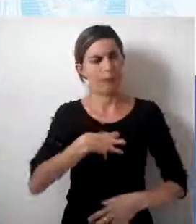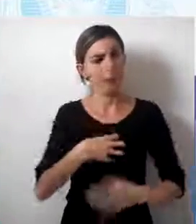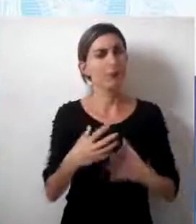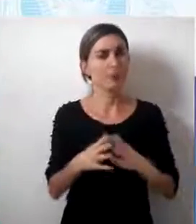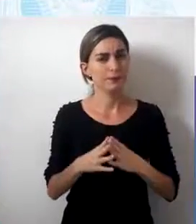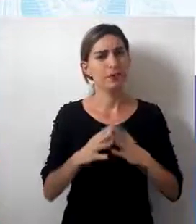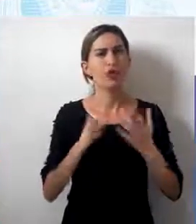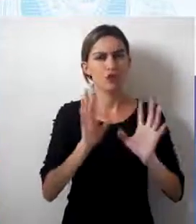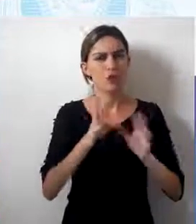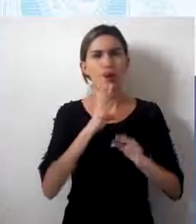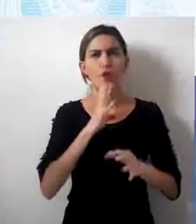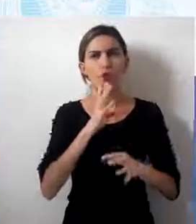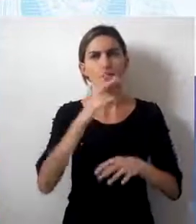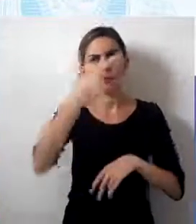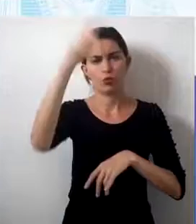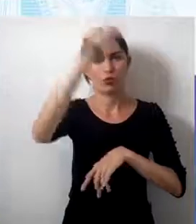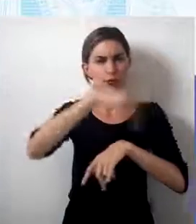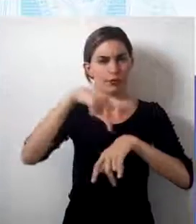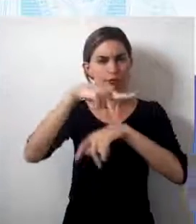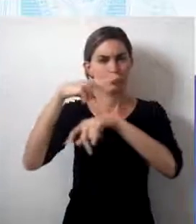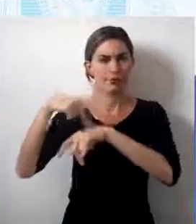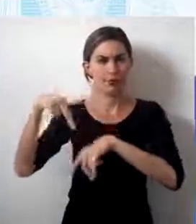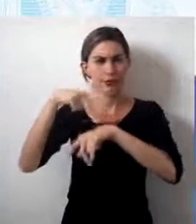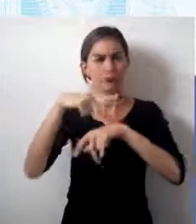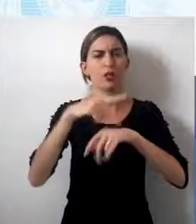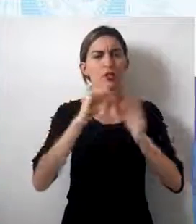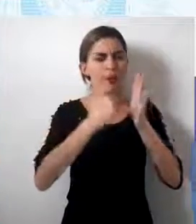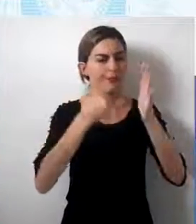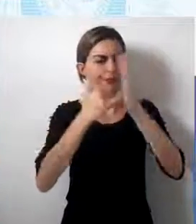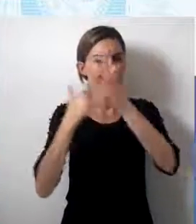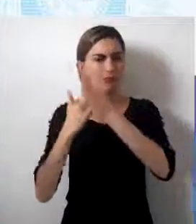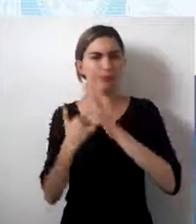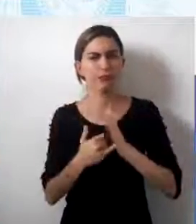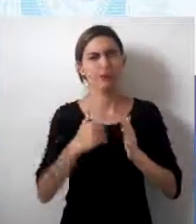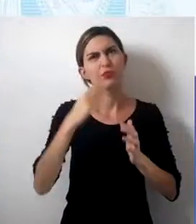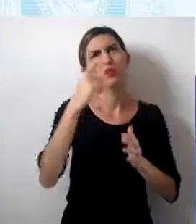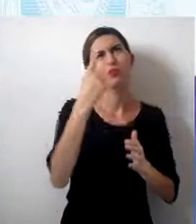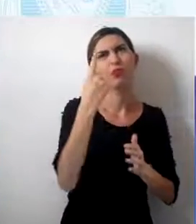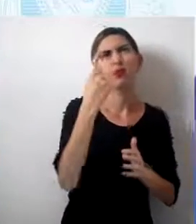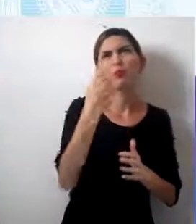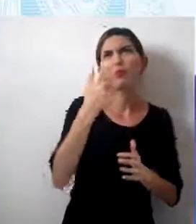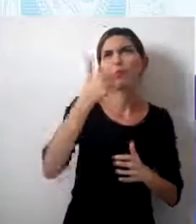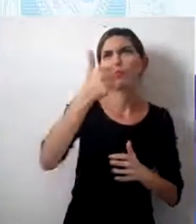conhecidos por outras nações. Então há registros em